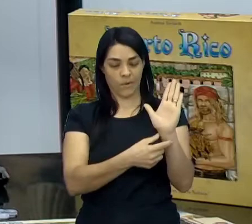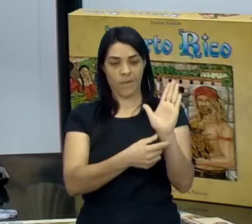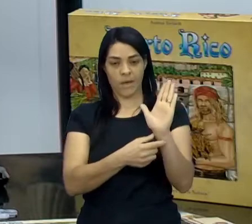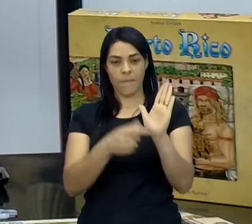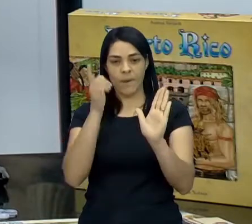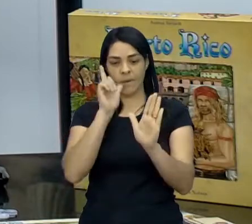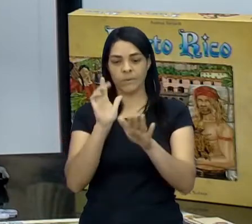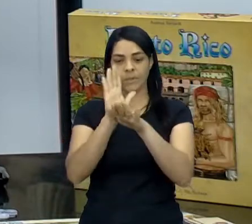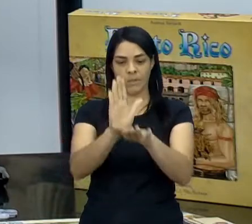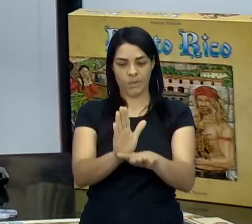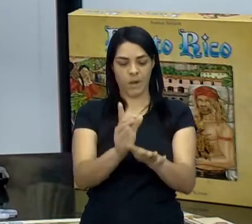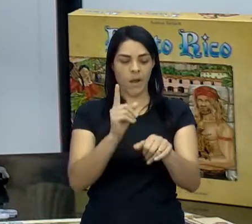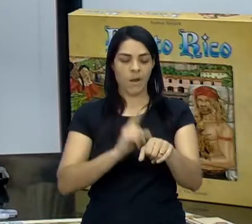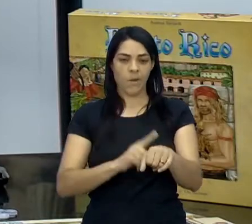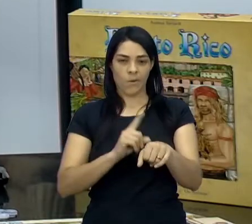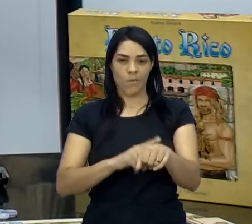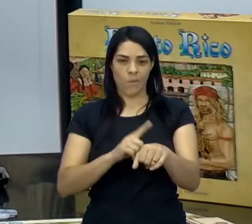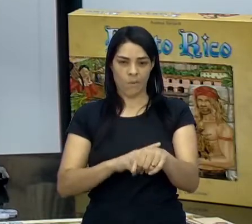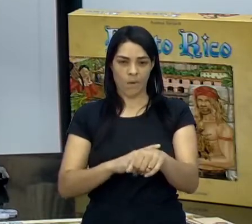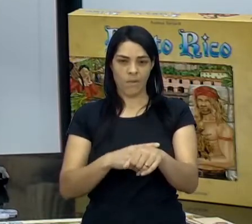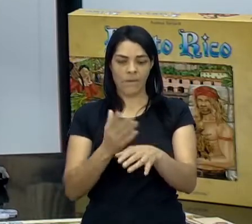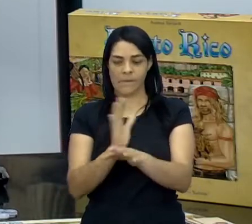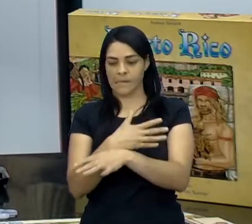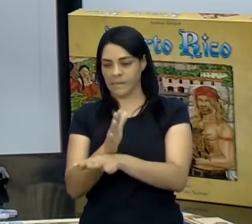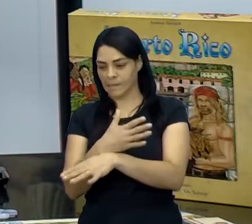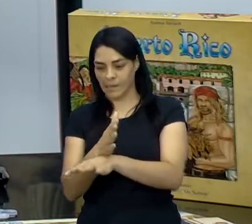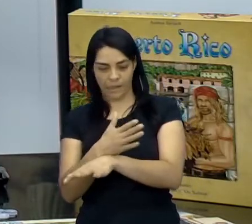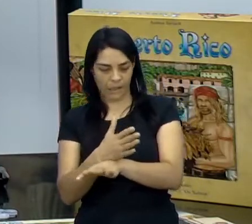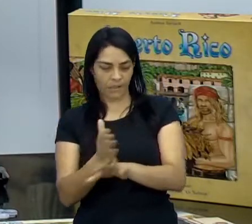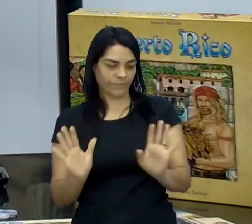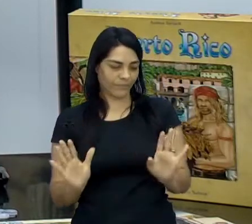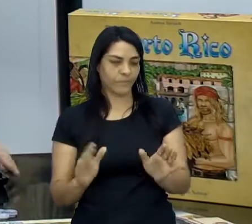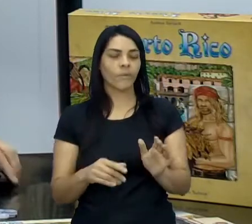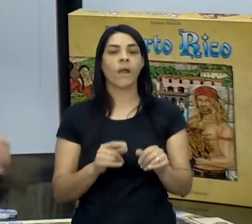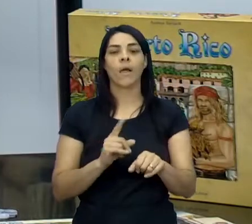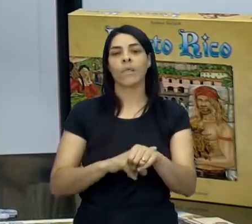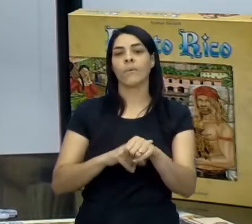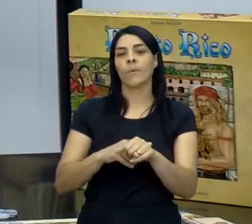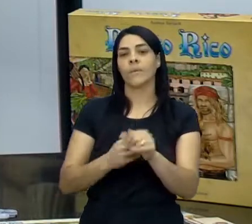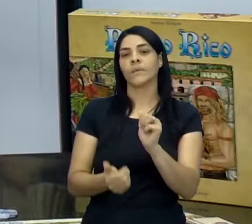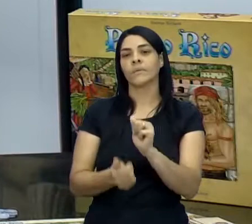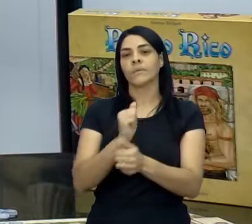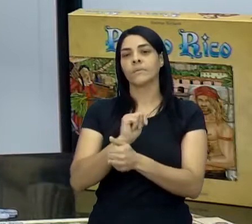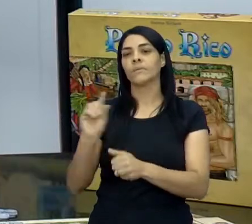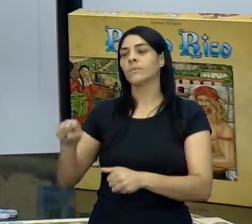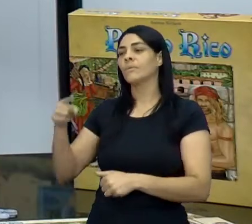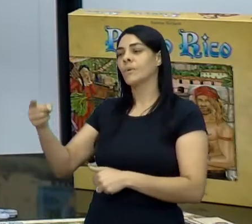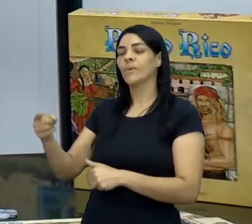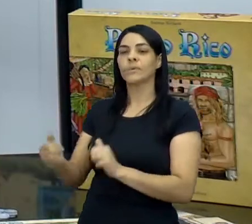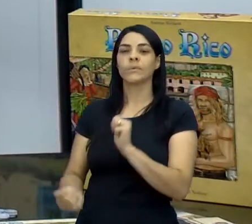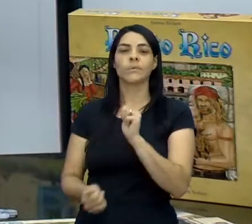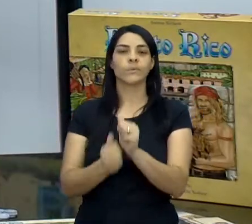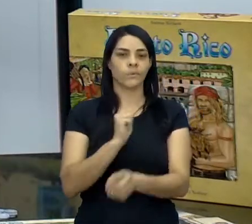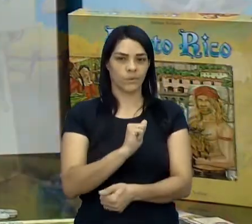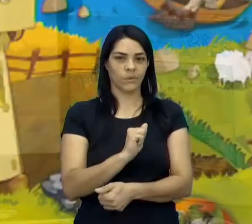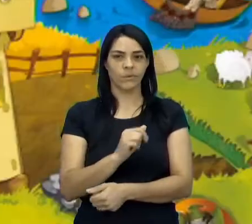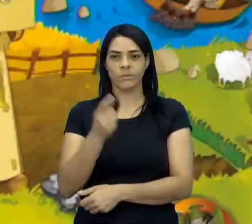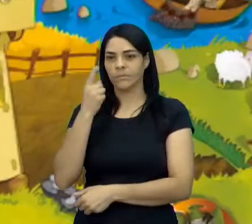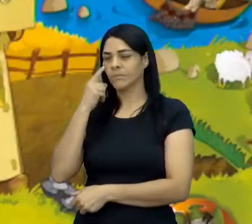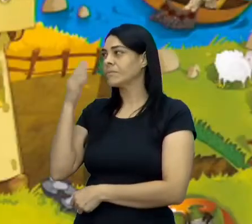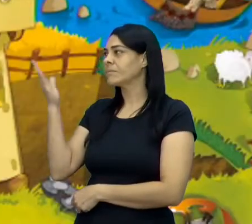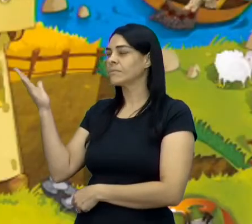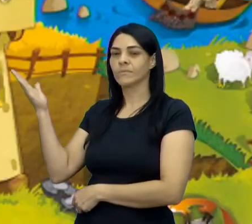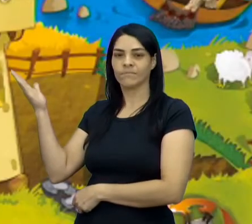na hora de você não ficar perdido no jogo. E vamos para o nosso próximo jogo, que é um conhecido da gente,